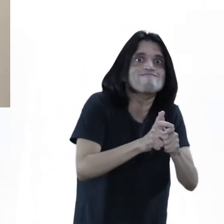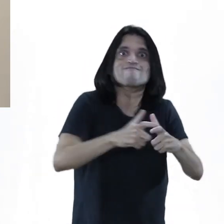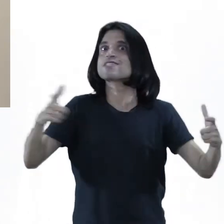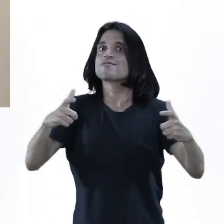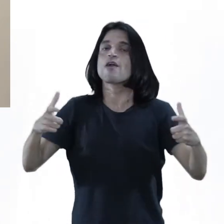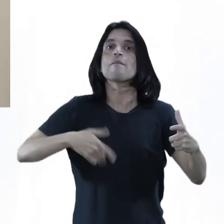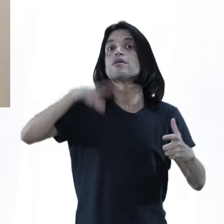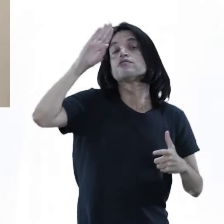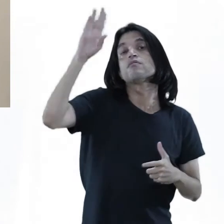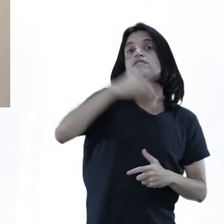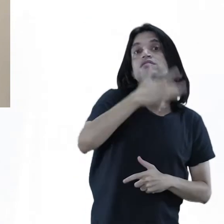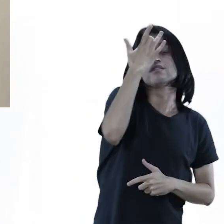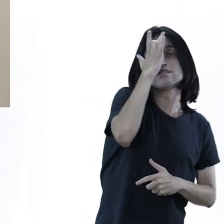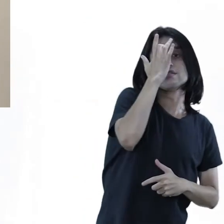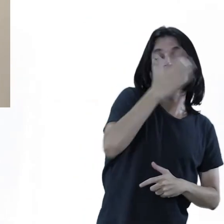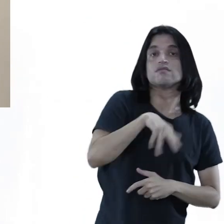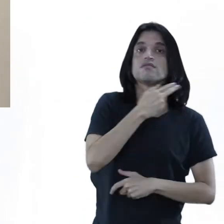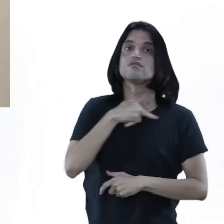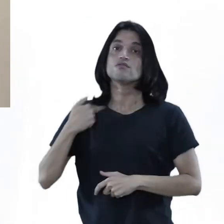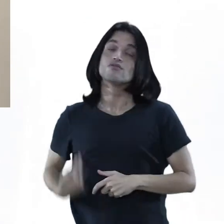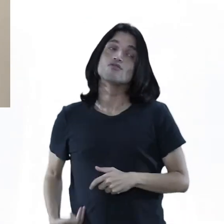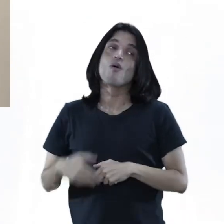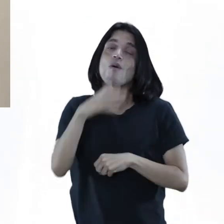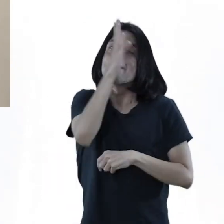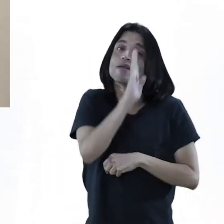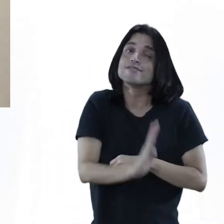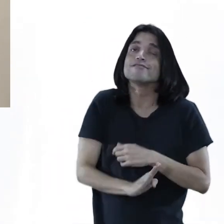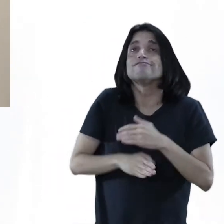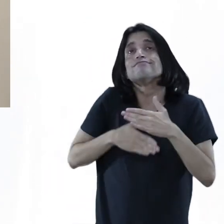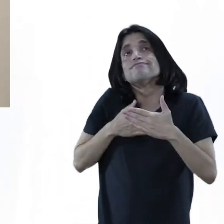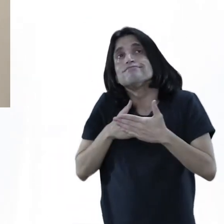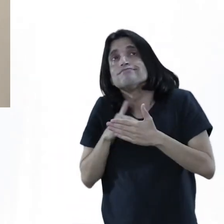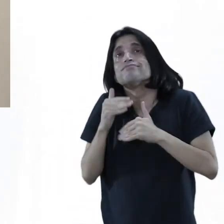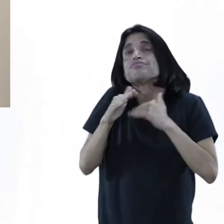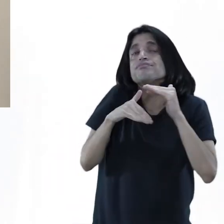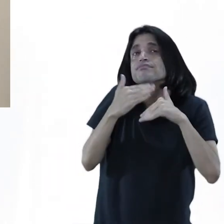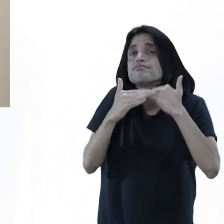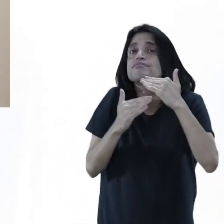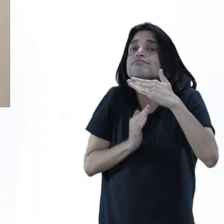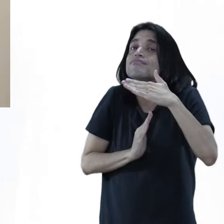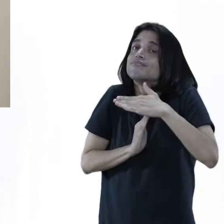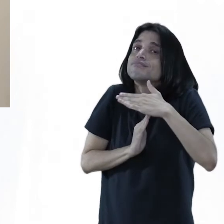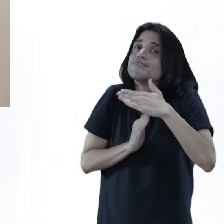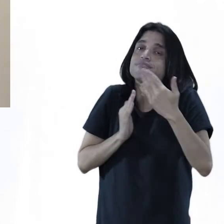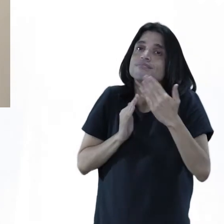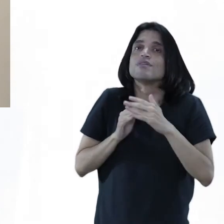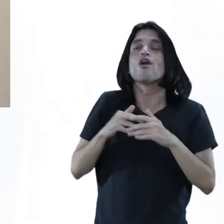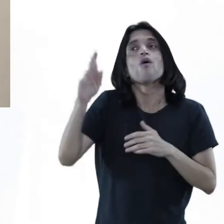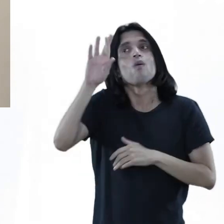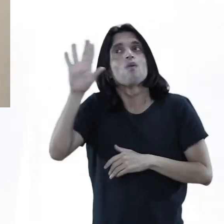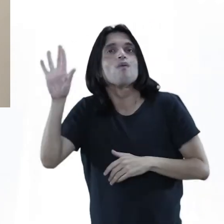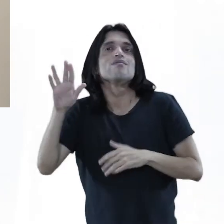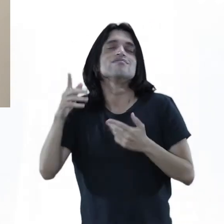principalmente Índia e China. O Brasil deu um freio nesse crescimento, tanto o Brasil quanto a Rússia e a própria África do